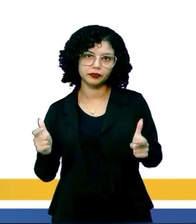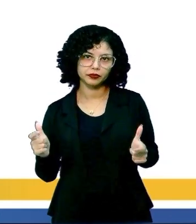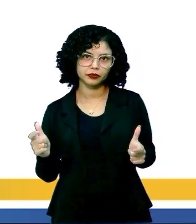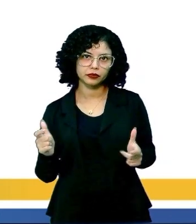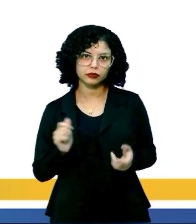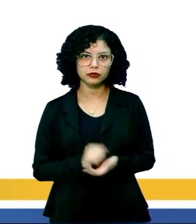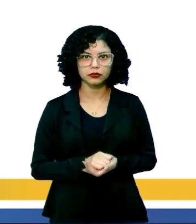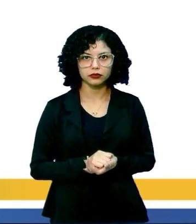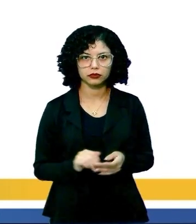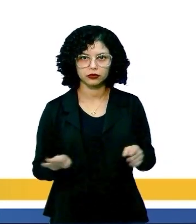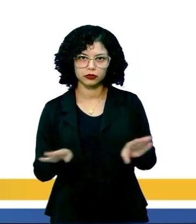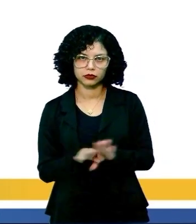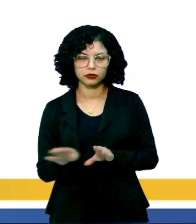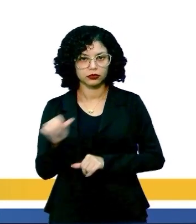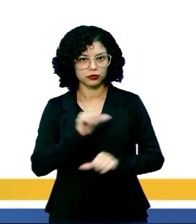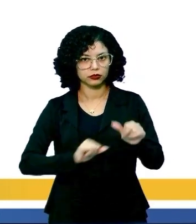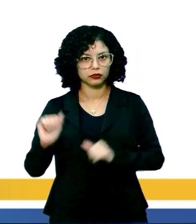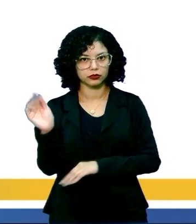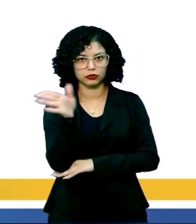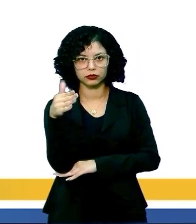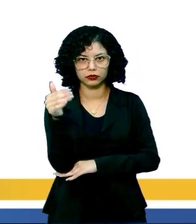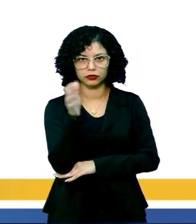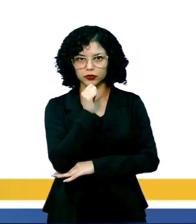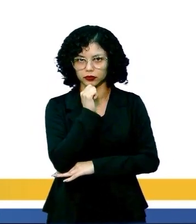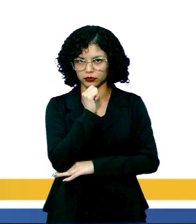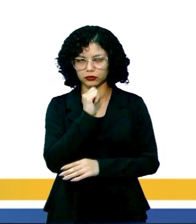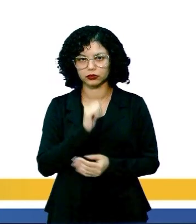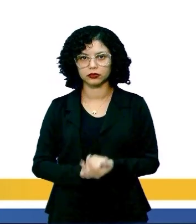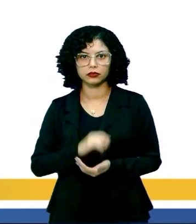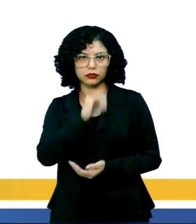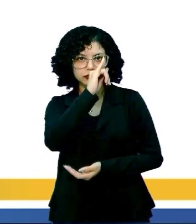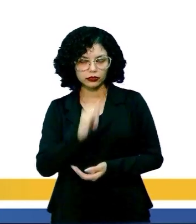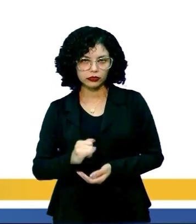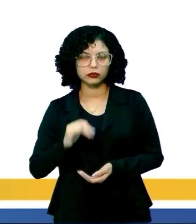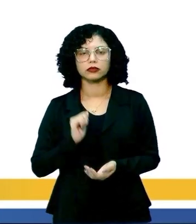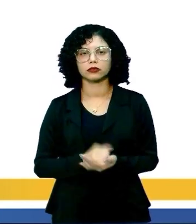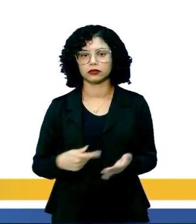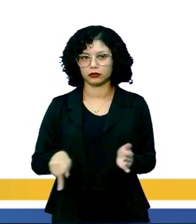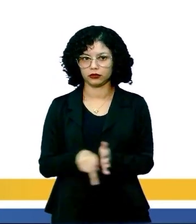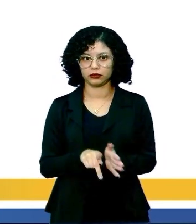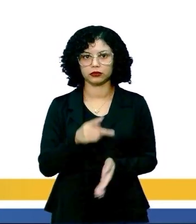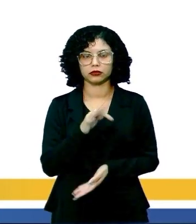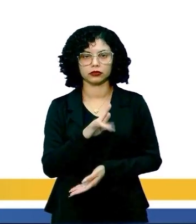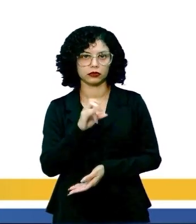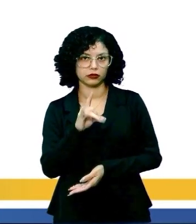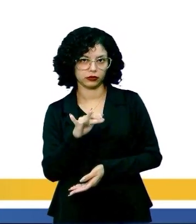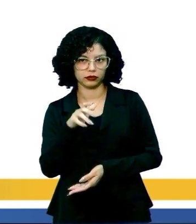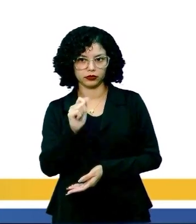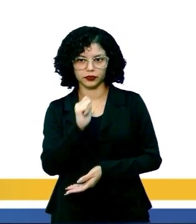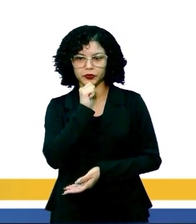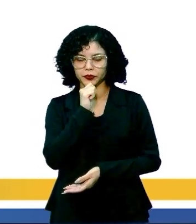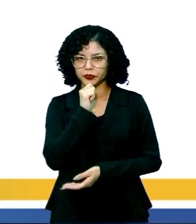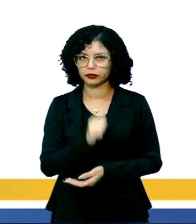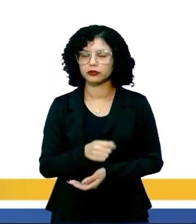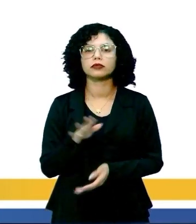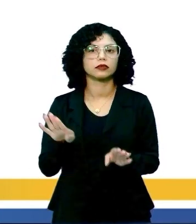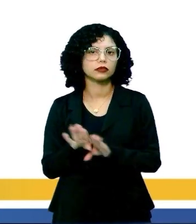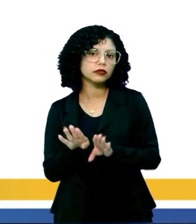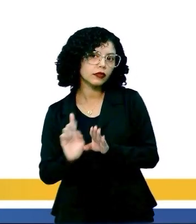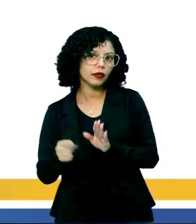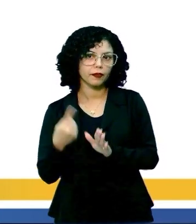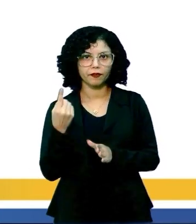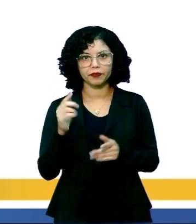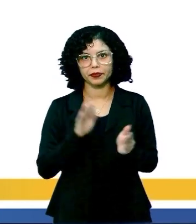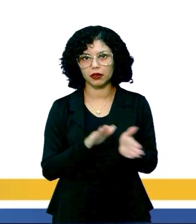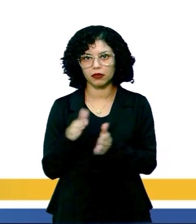A mudança da bandeira imperial para a bandeira republicana também é uma dessas fases, para que o povo se